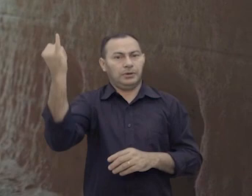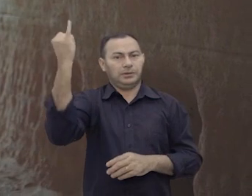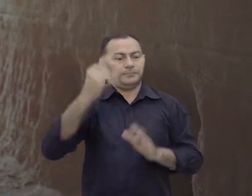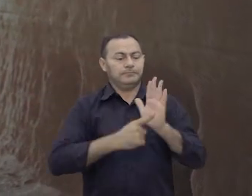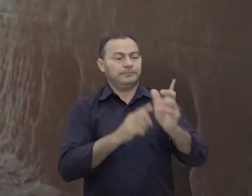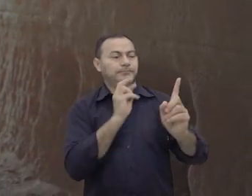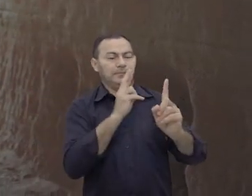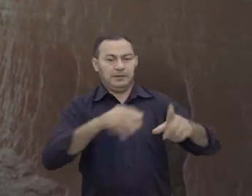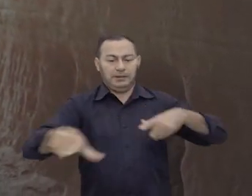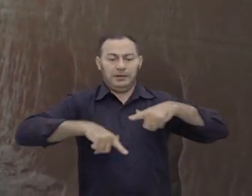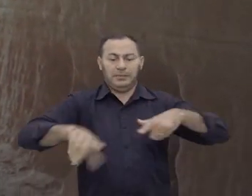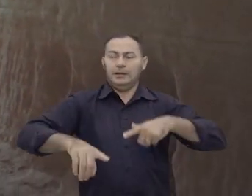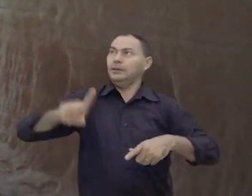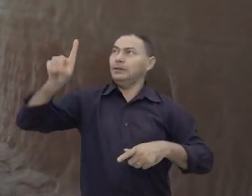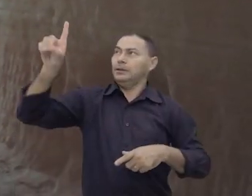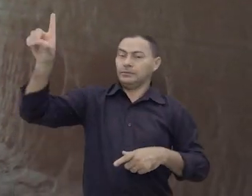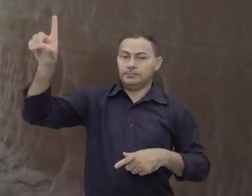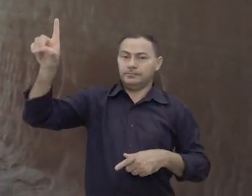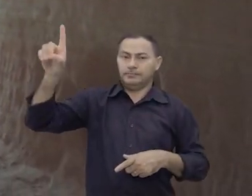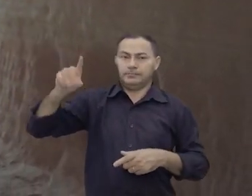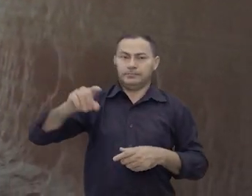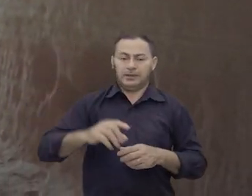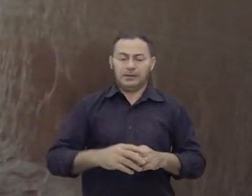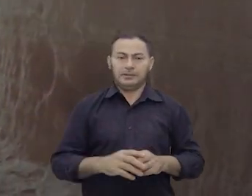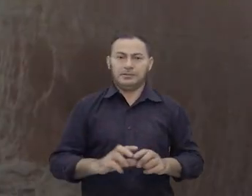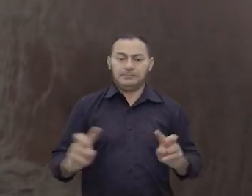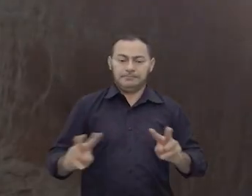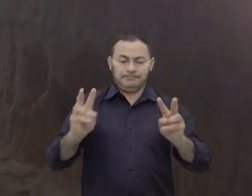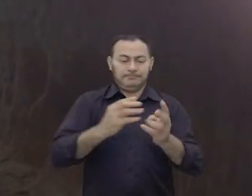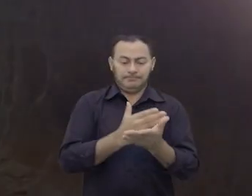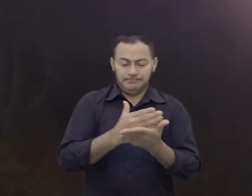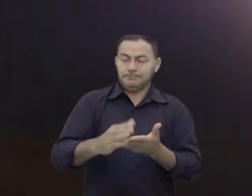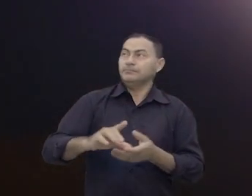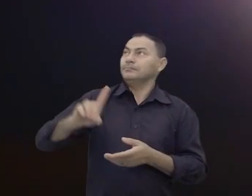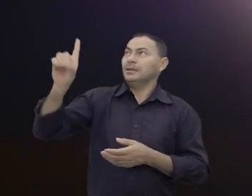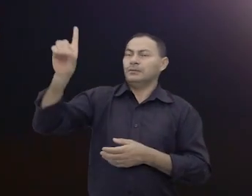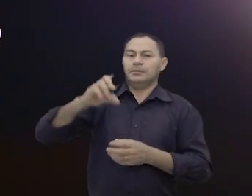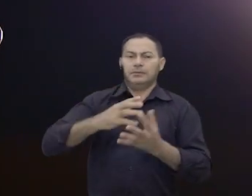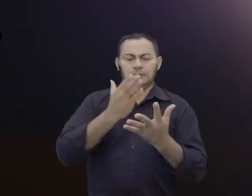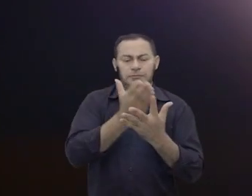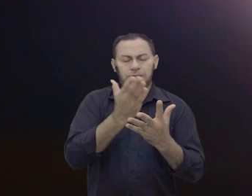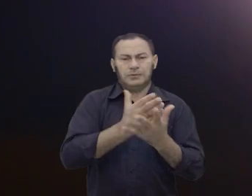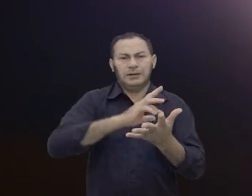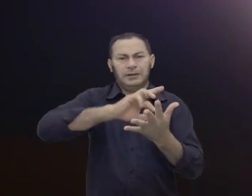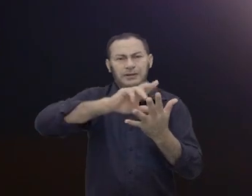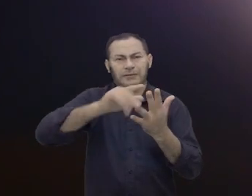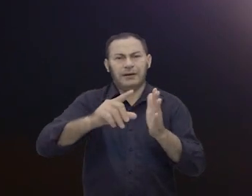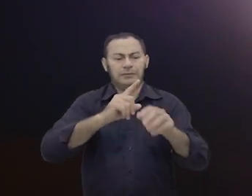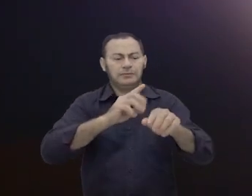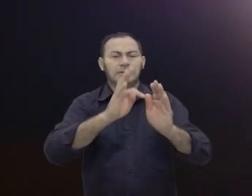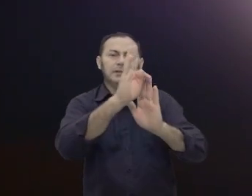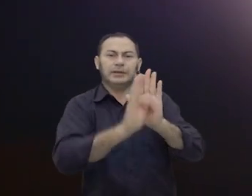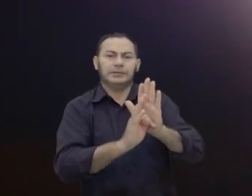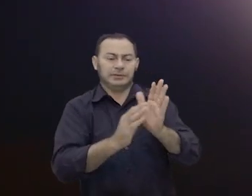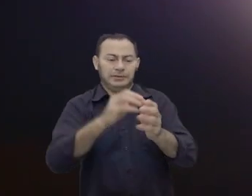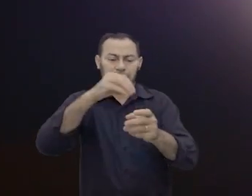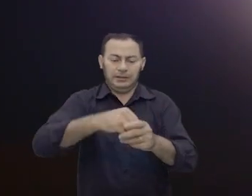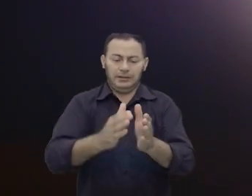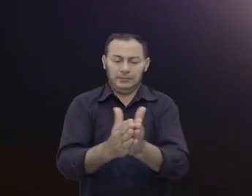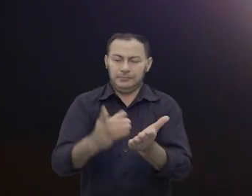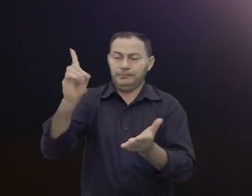princípio muito importante referente ao trabalho de Deus. Esse princípio está confirmado em vários trechos das